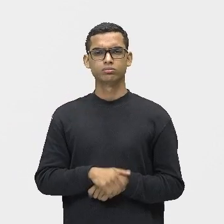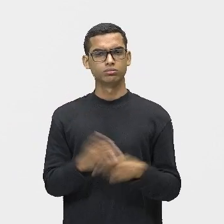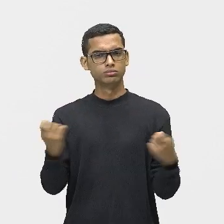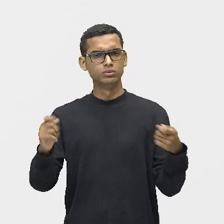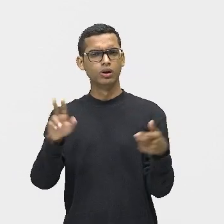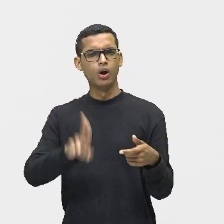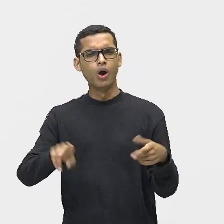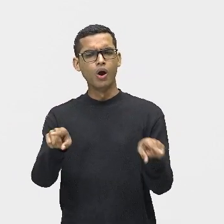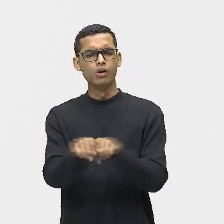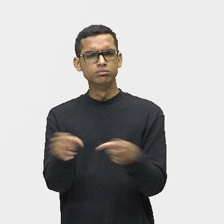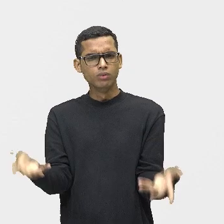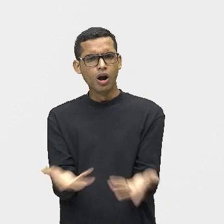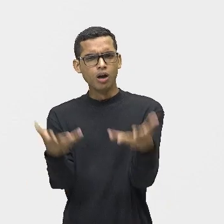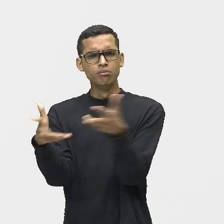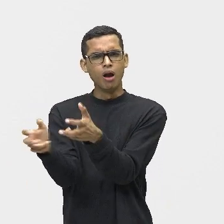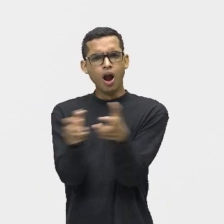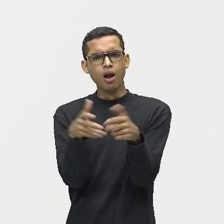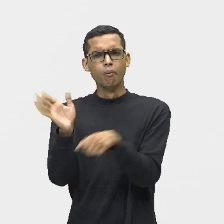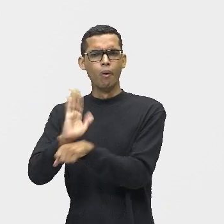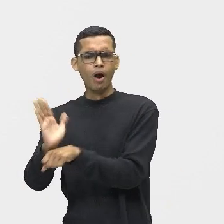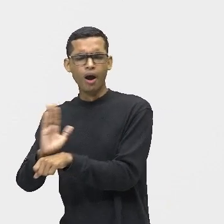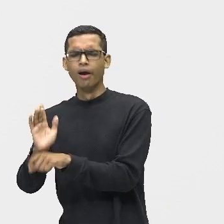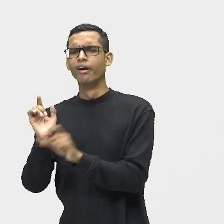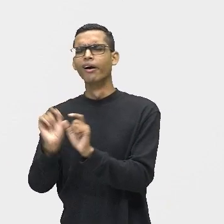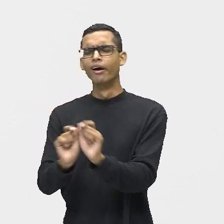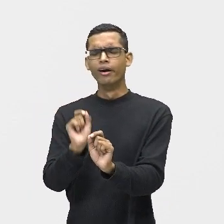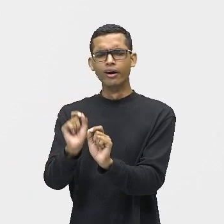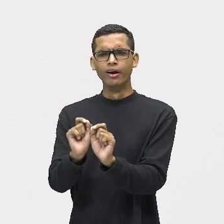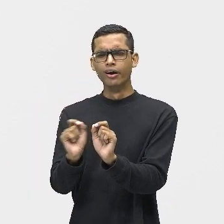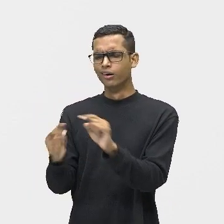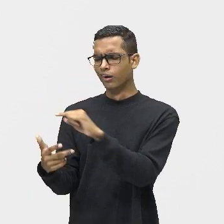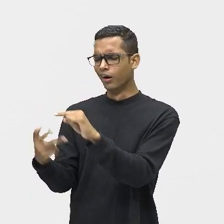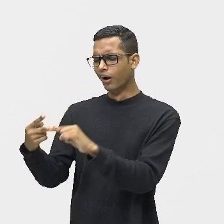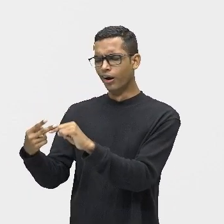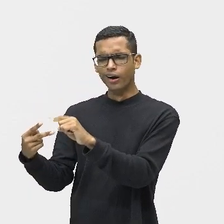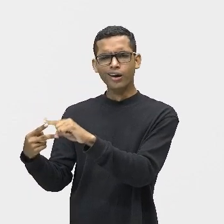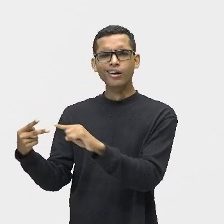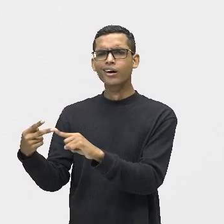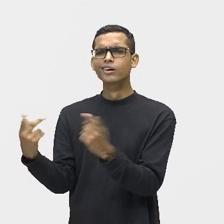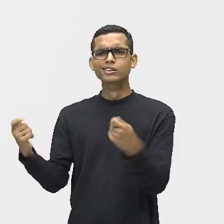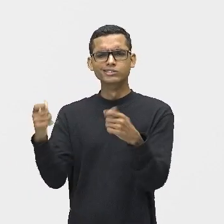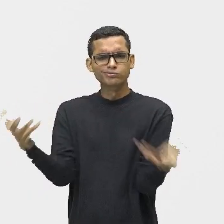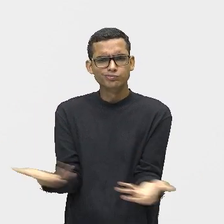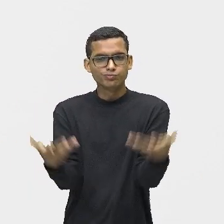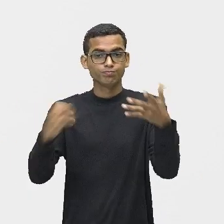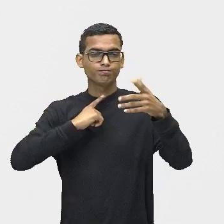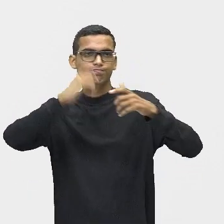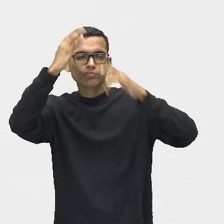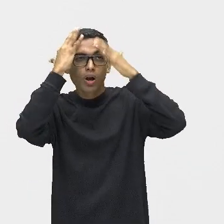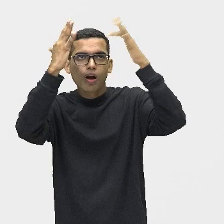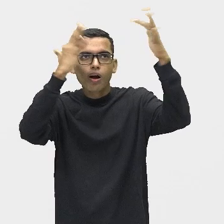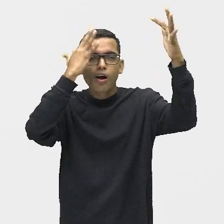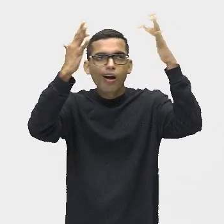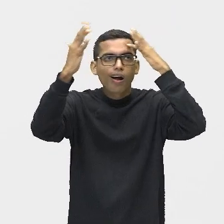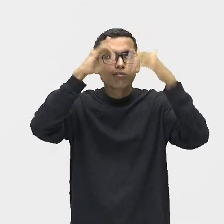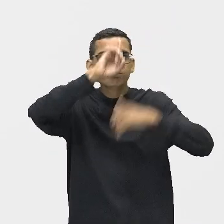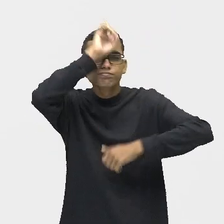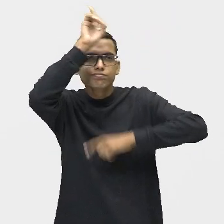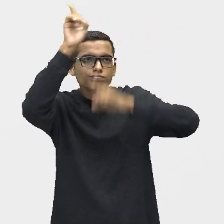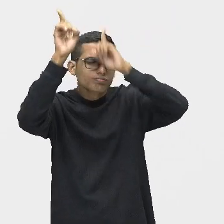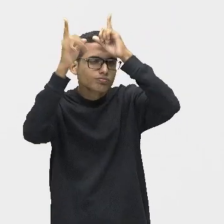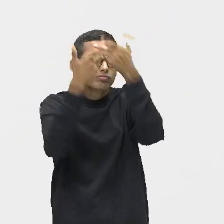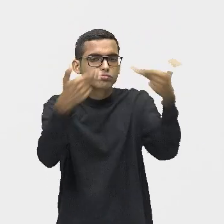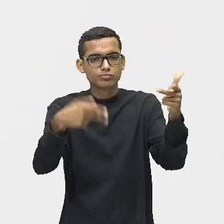videogames, filmes, ele já coloca que esses produtos podem estimular, ou seja, podem estimular a